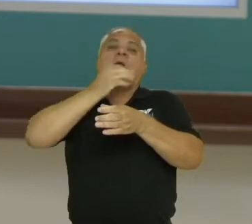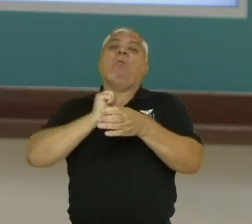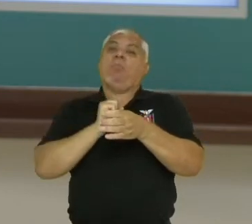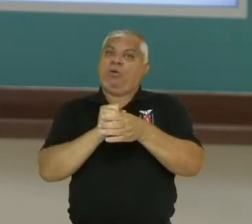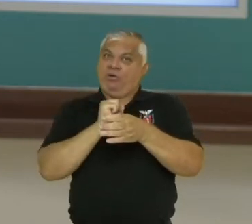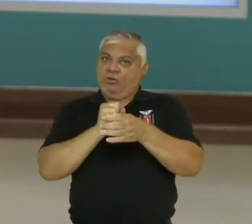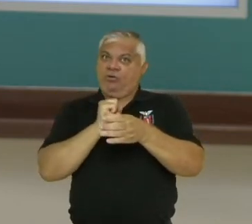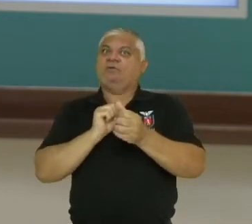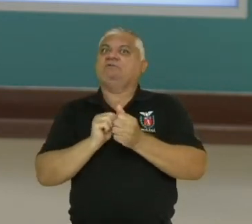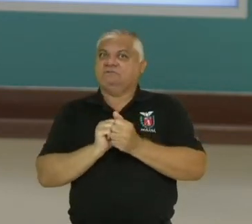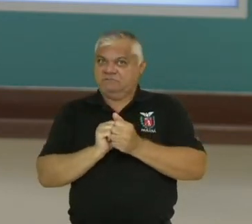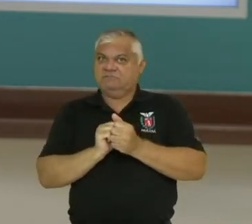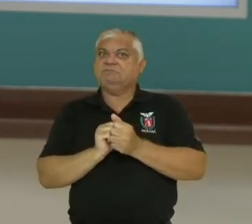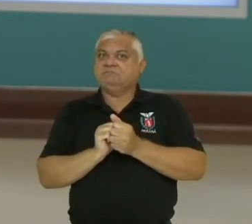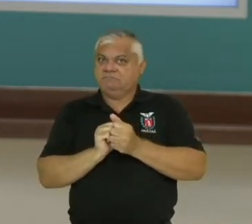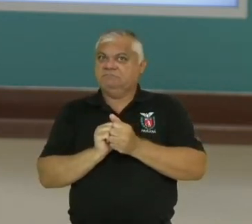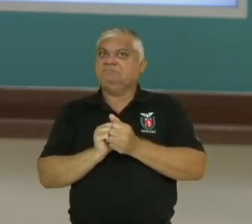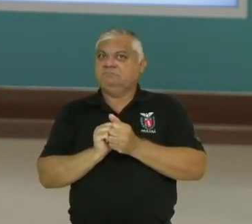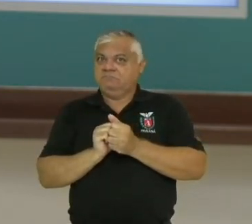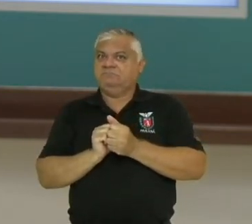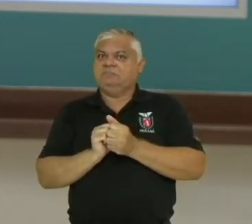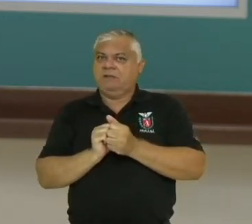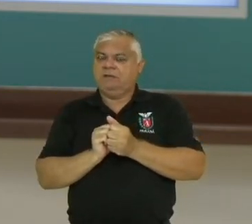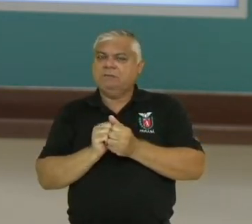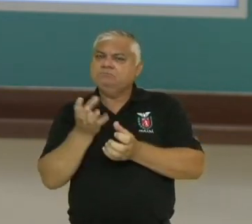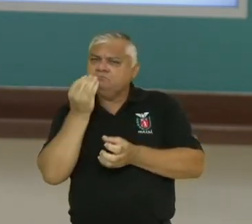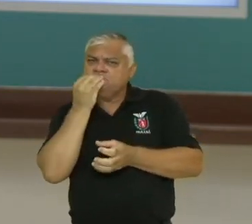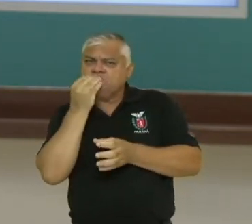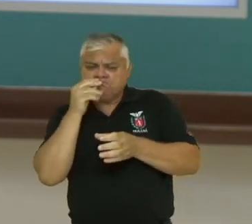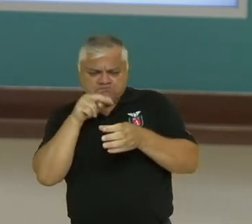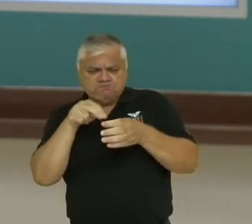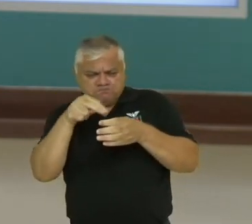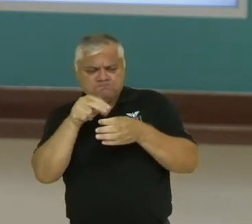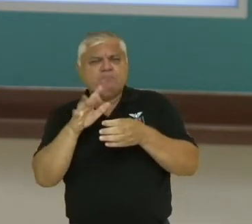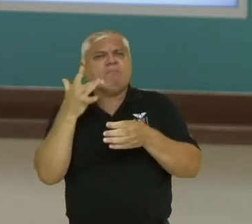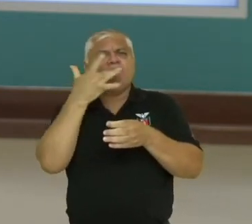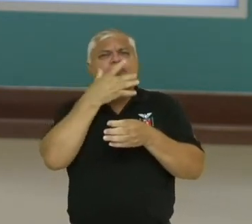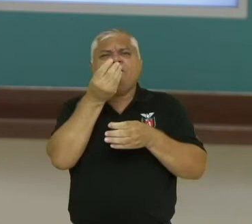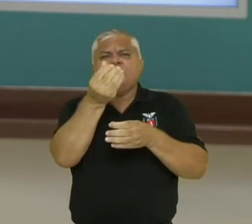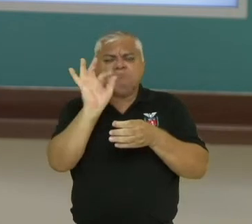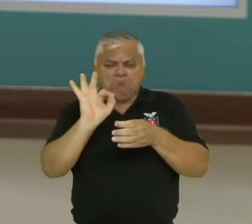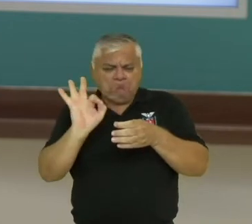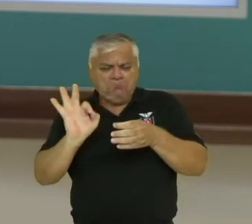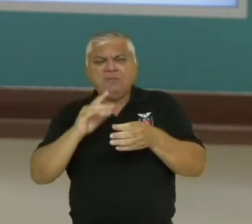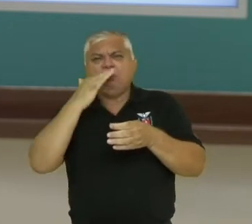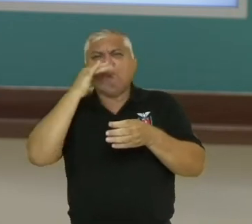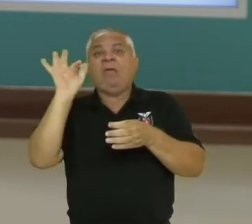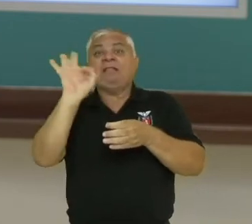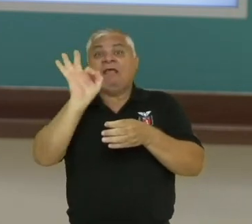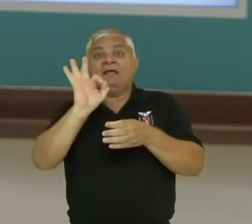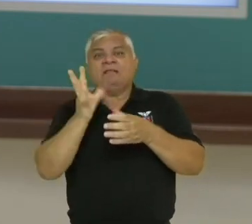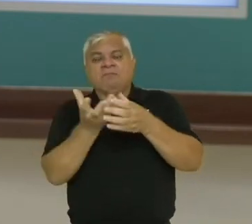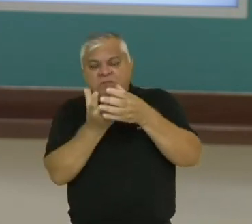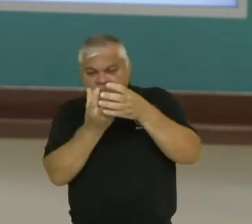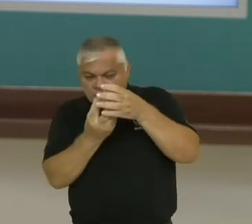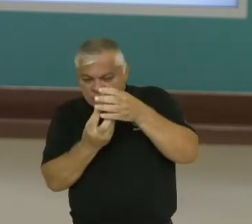nessa água. Então ela vai continuar transparente, ela vai continuar sem gosto e vai continuar sem cheiro, que são as características da água potável.